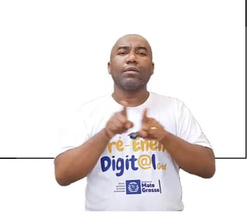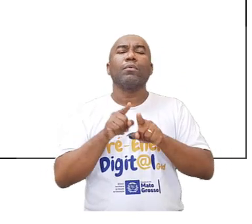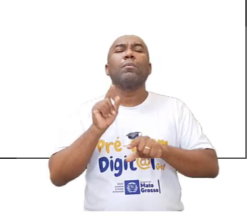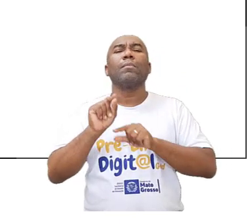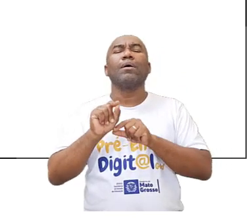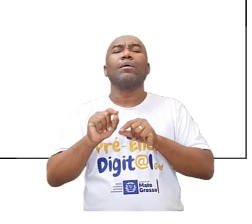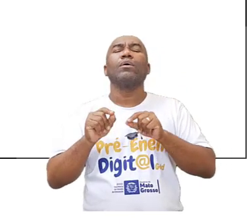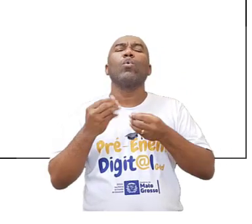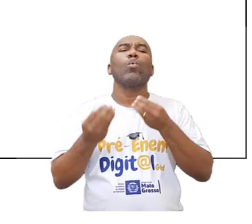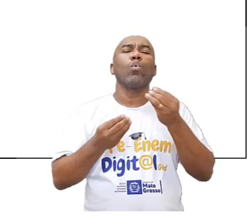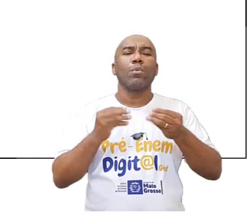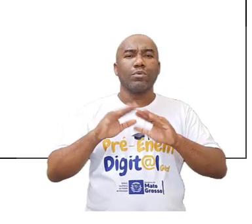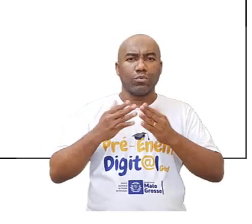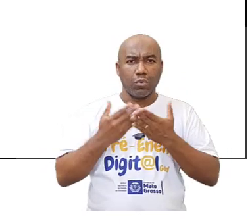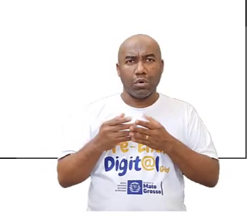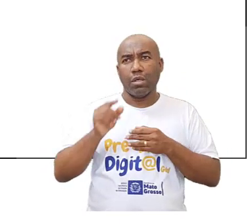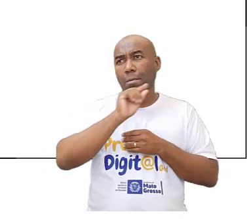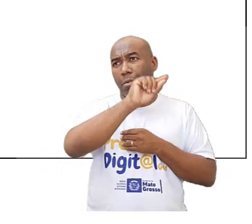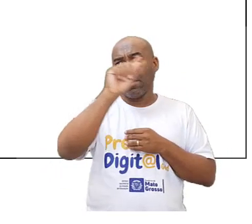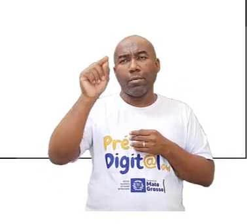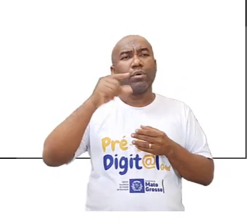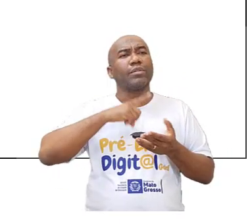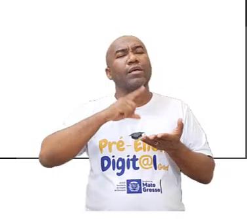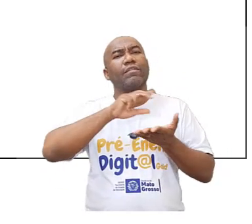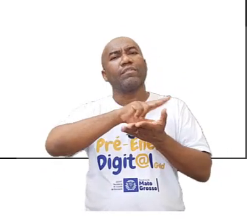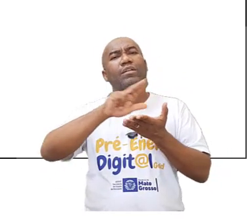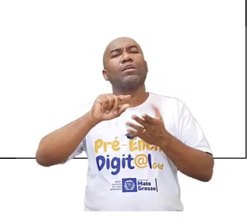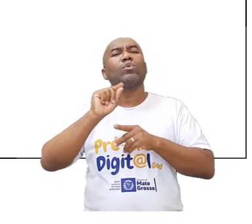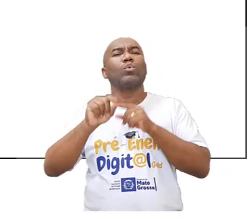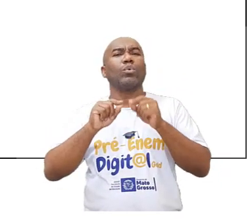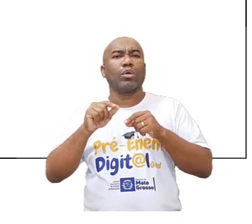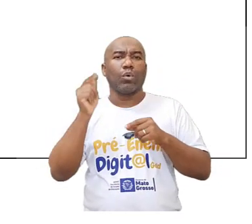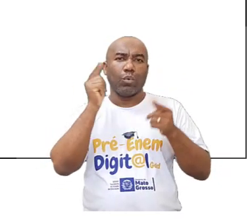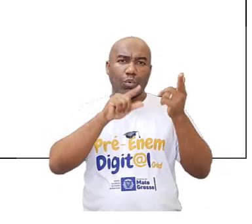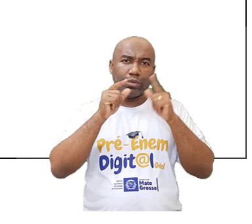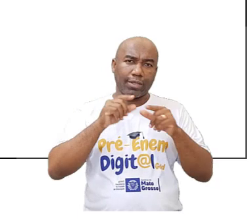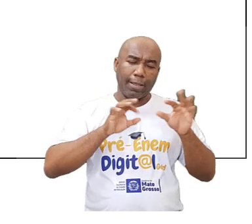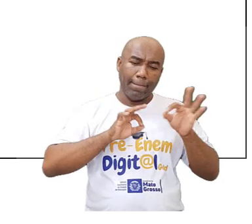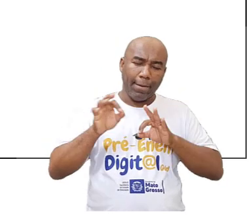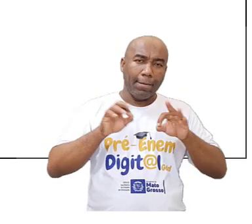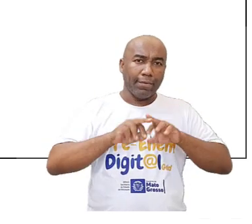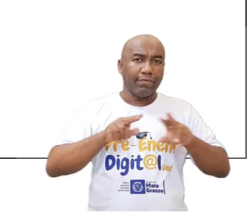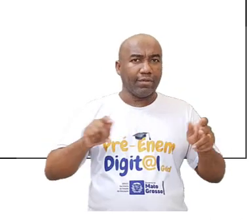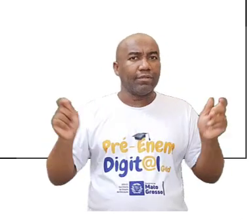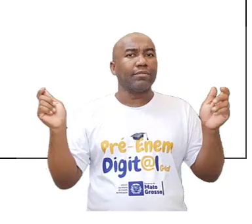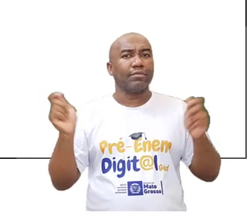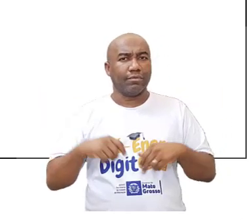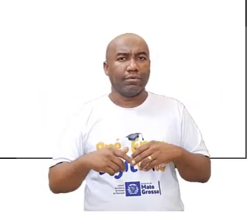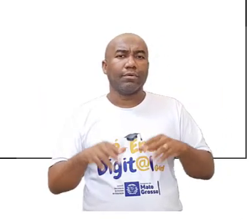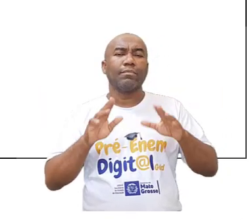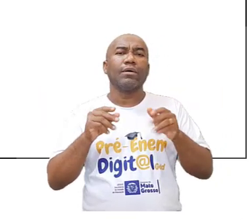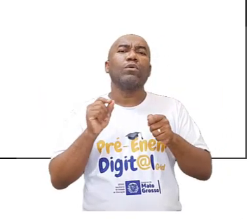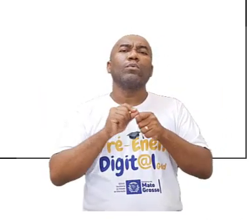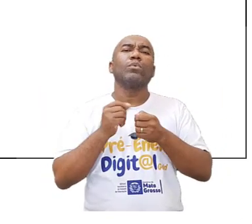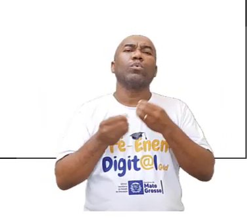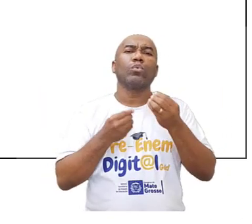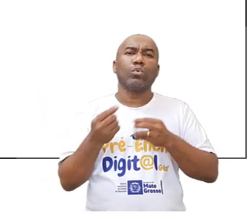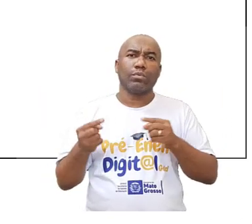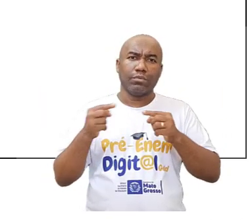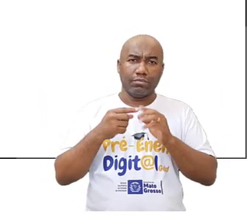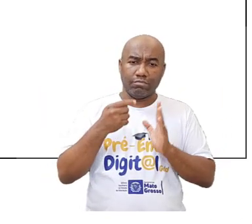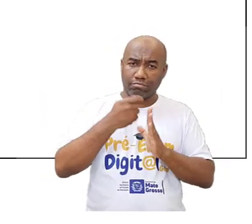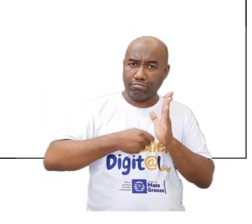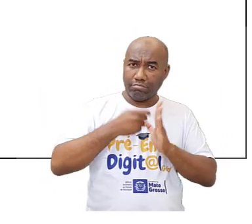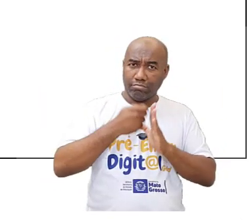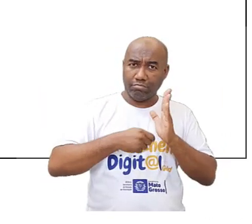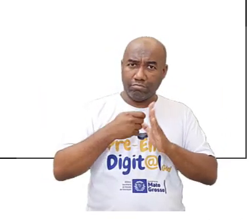escola, não sendo necessário escrever com letra maiúscula, a Isabela escreveu para quê? Para dar um peso de título, certo?